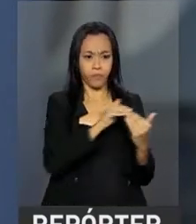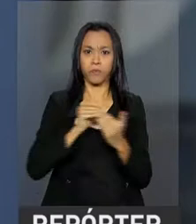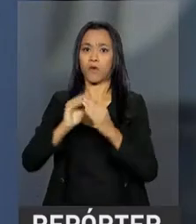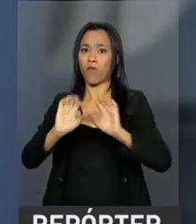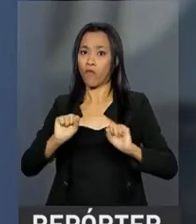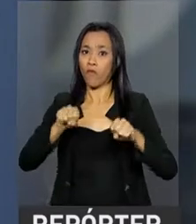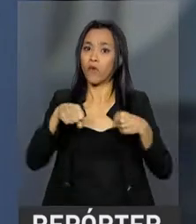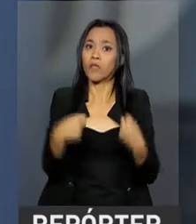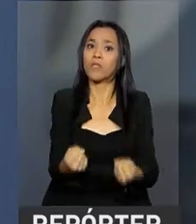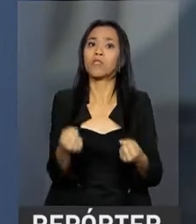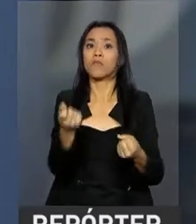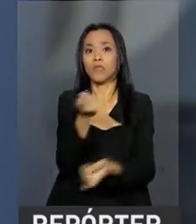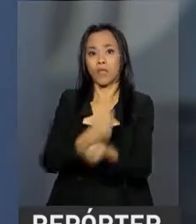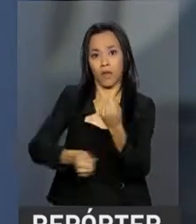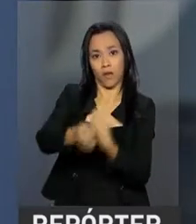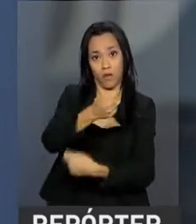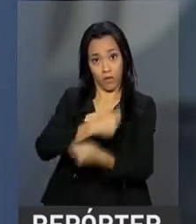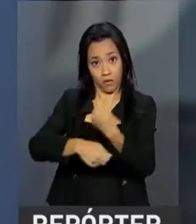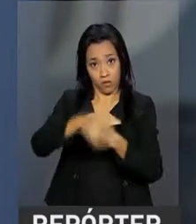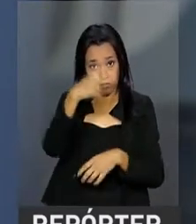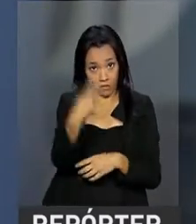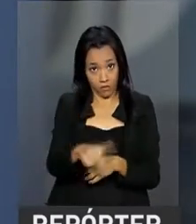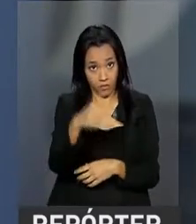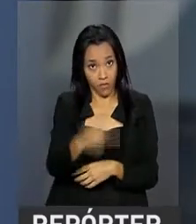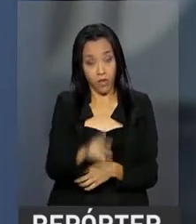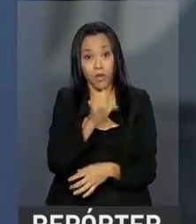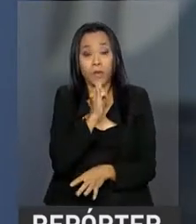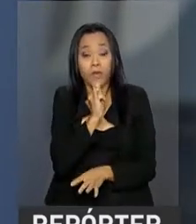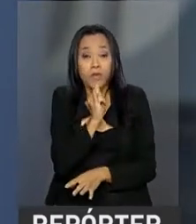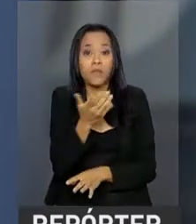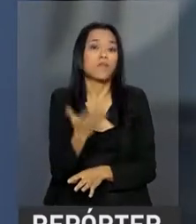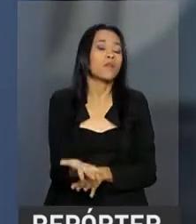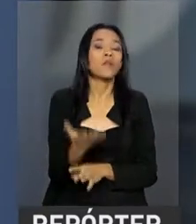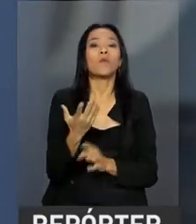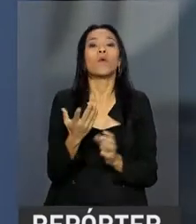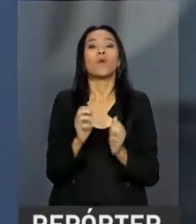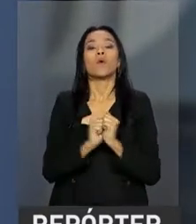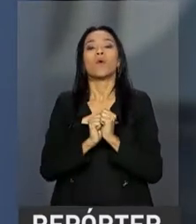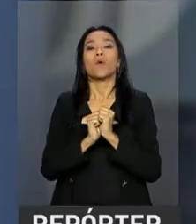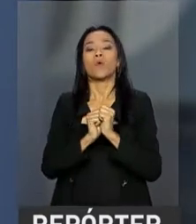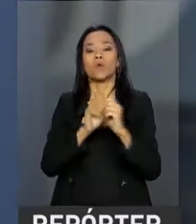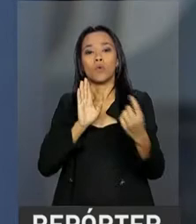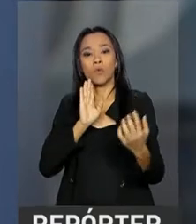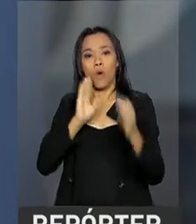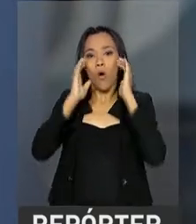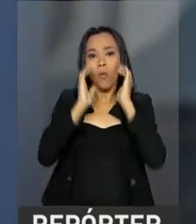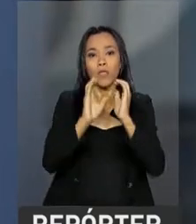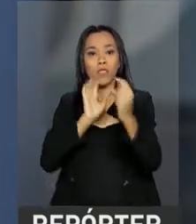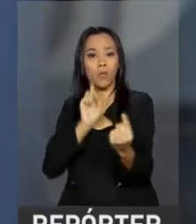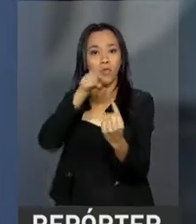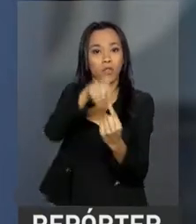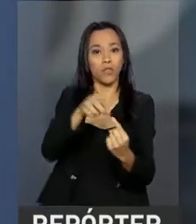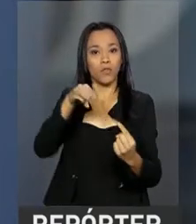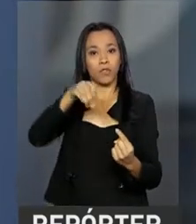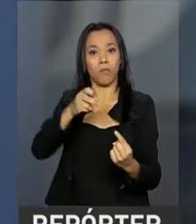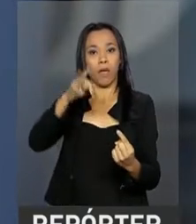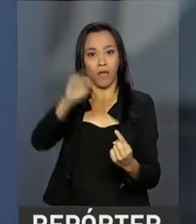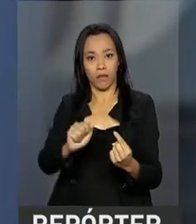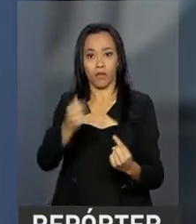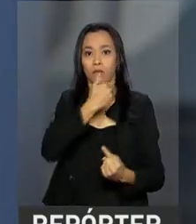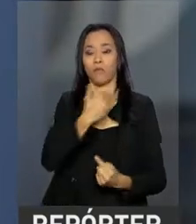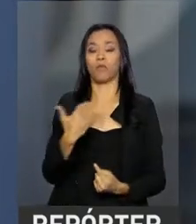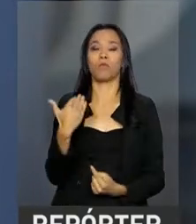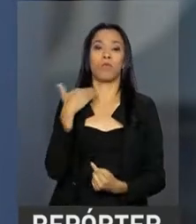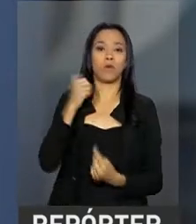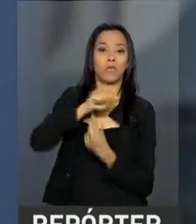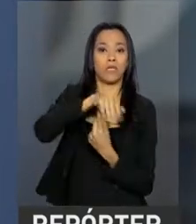pressupostos econômicos como por exemplo o cumprimento do regime de metas de inflação do banco central e também dos